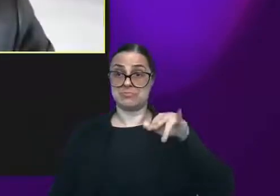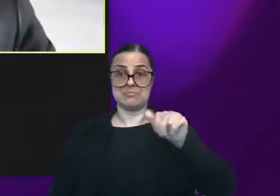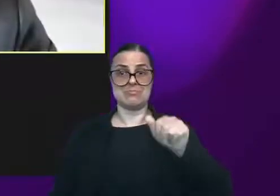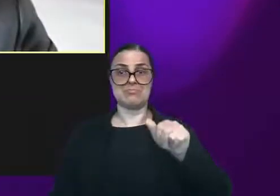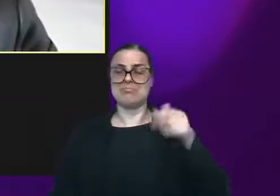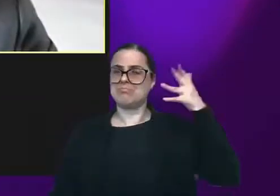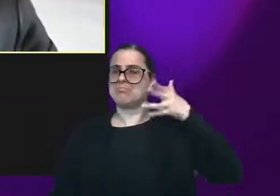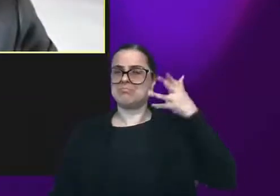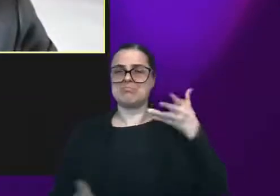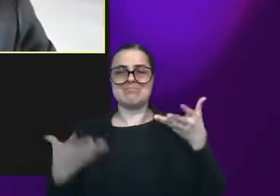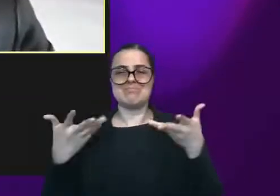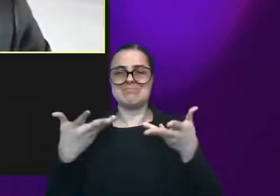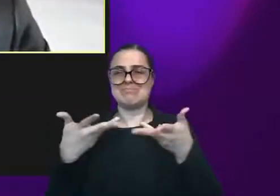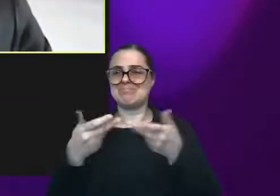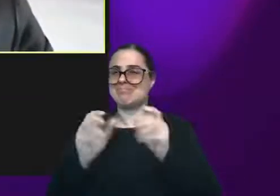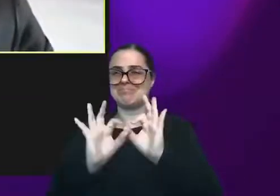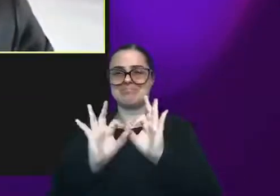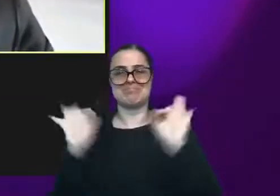apresentação.